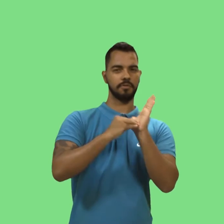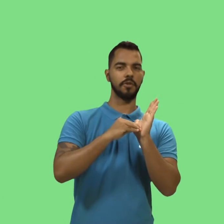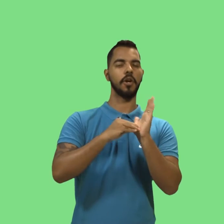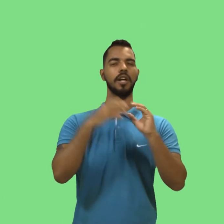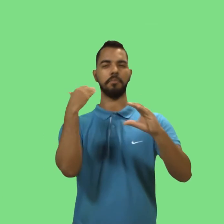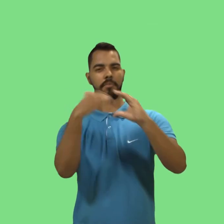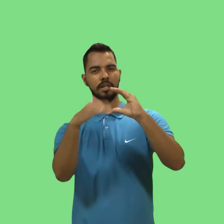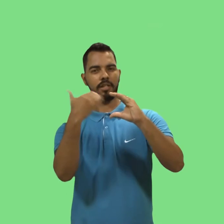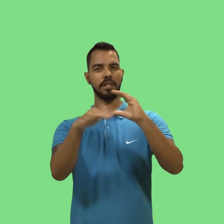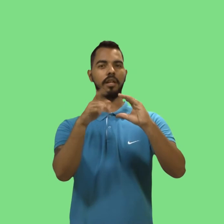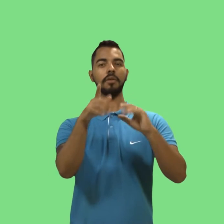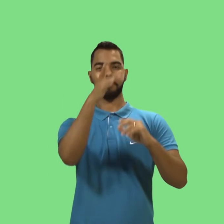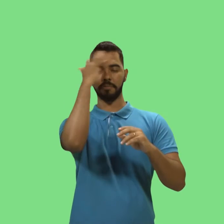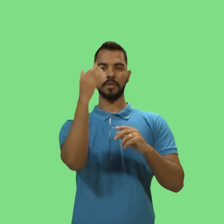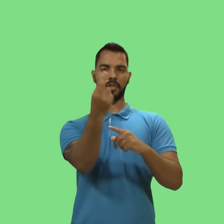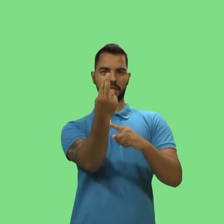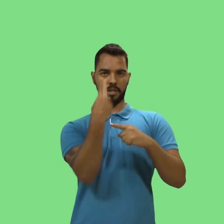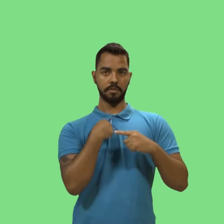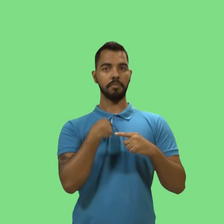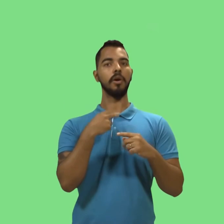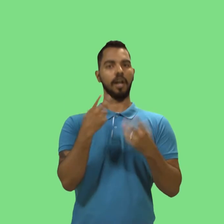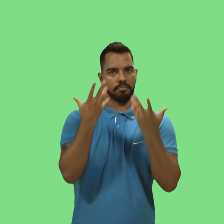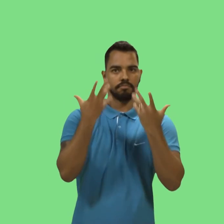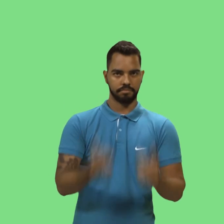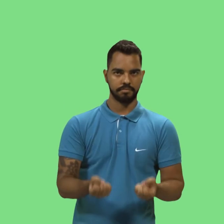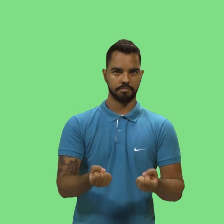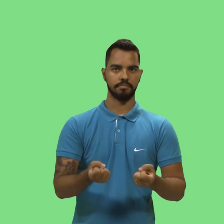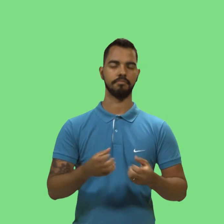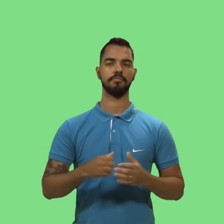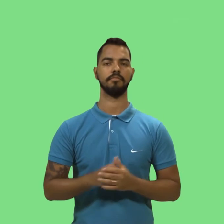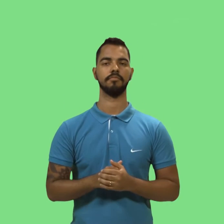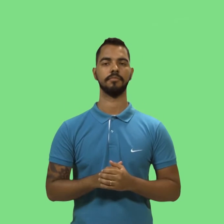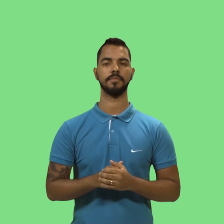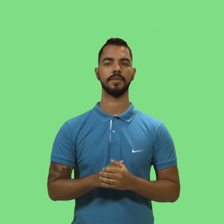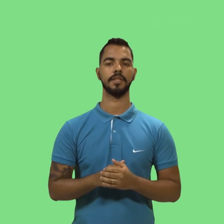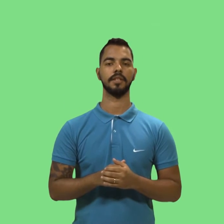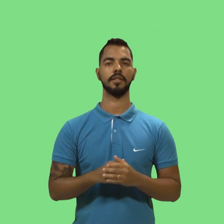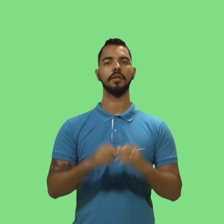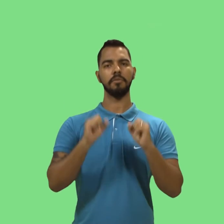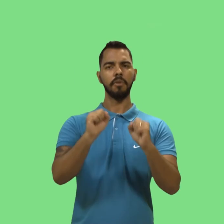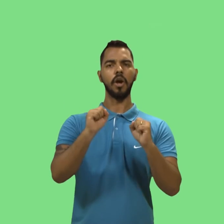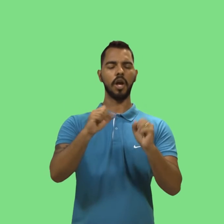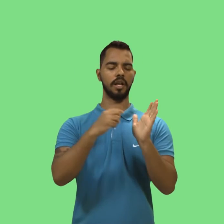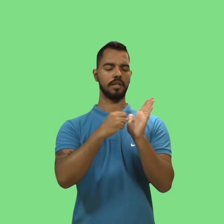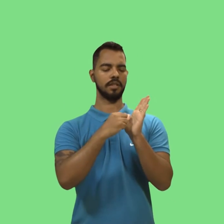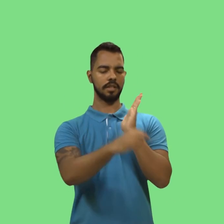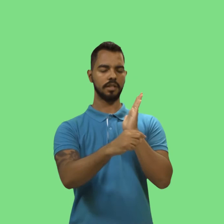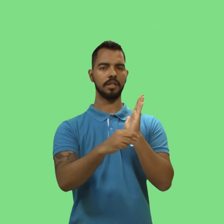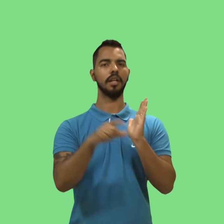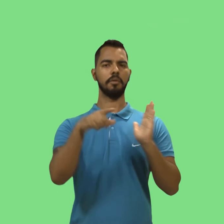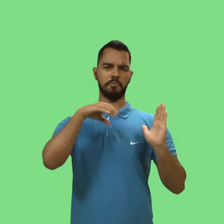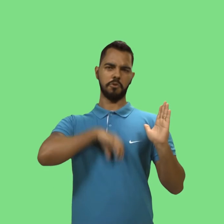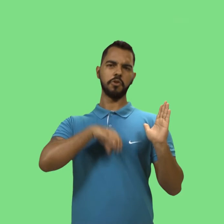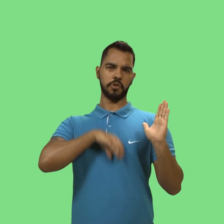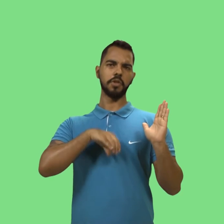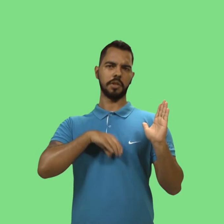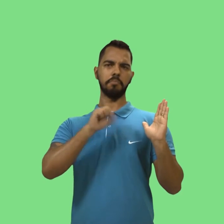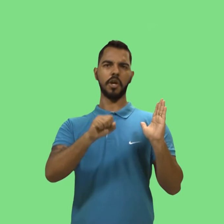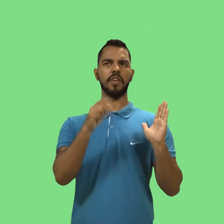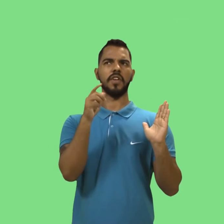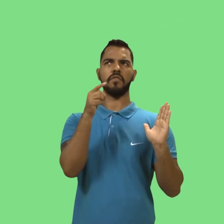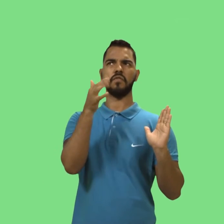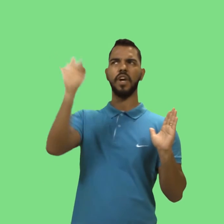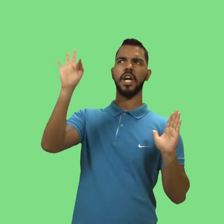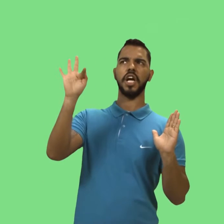ao redigir o convite, pode-se grafar a solicitação de confirmação da presença em língua portuguesa mesmo. o que